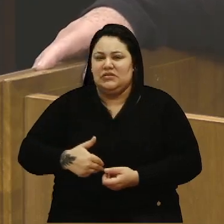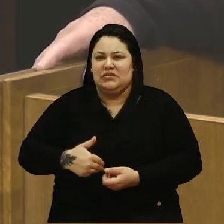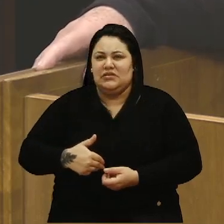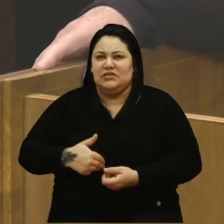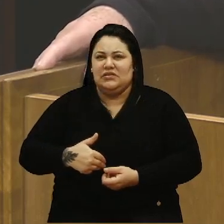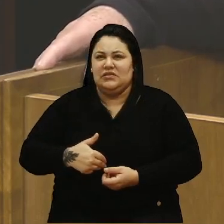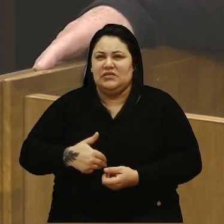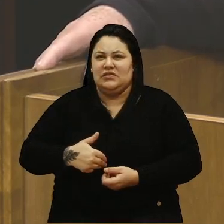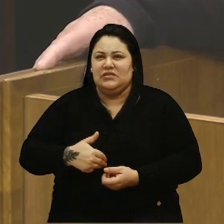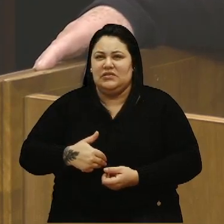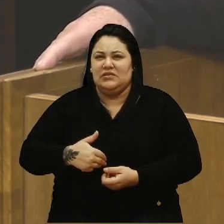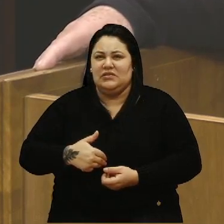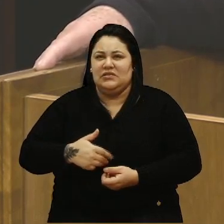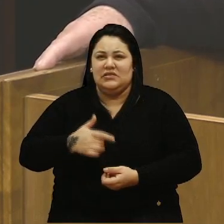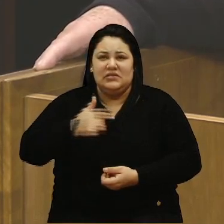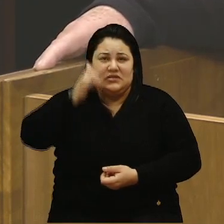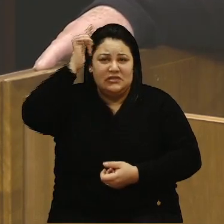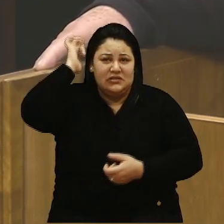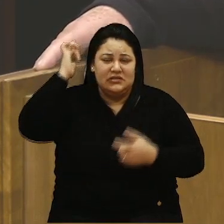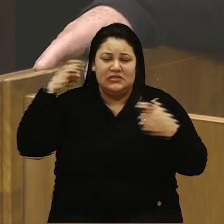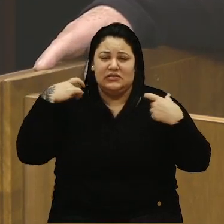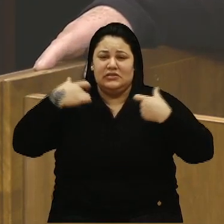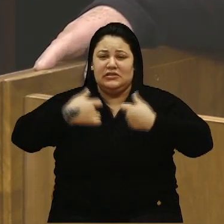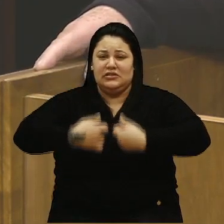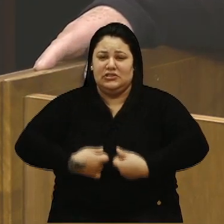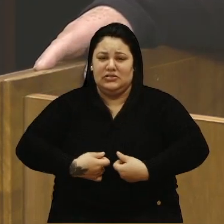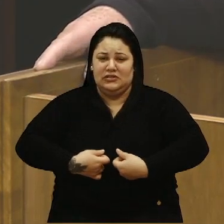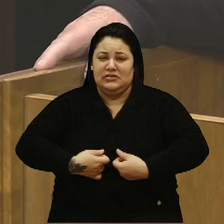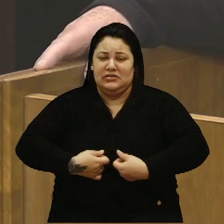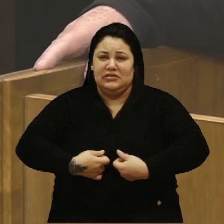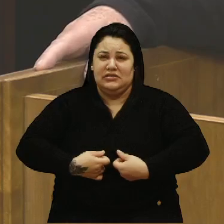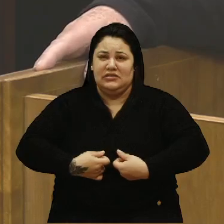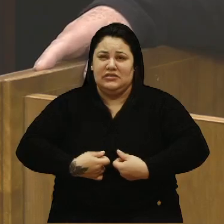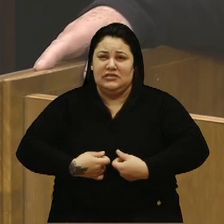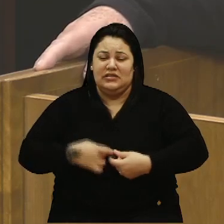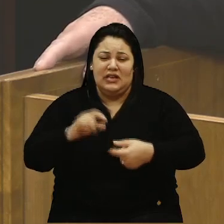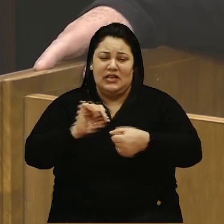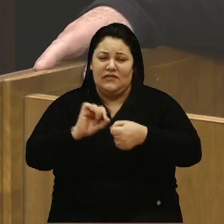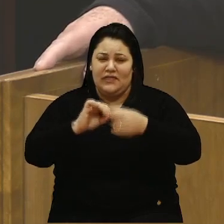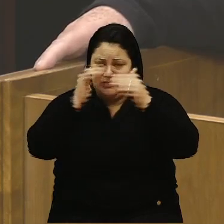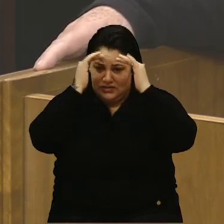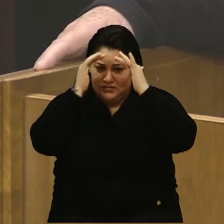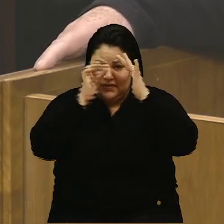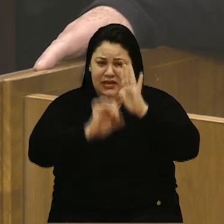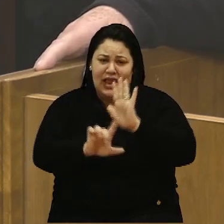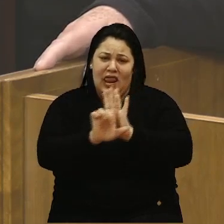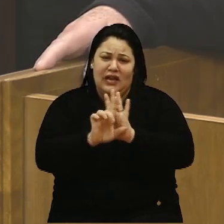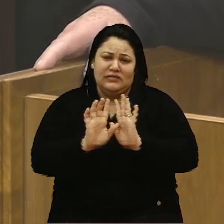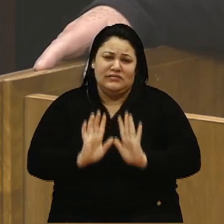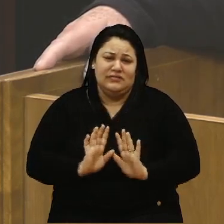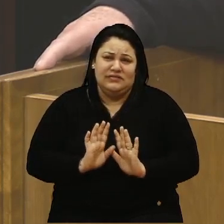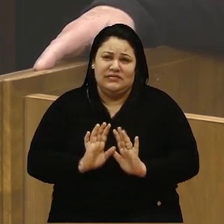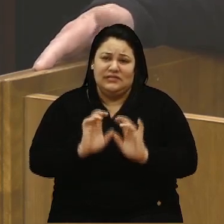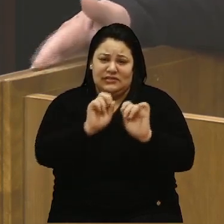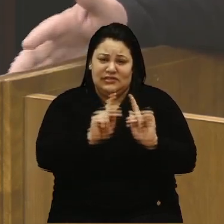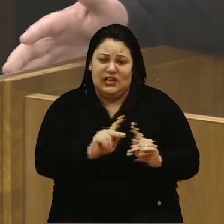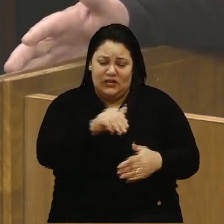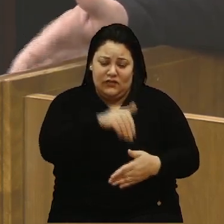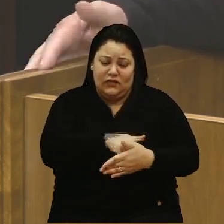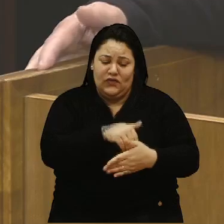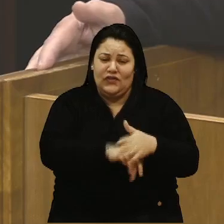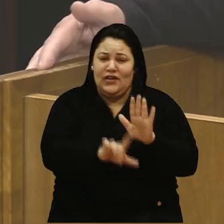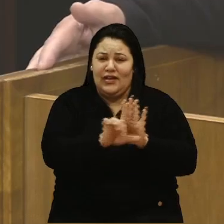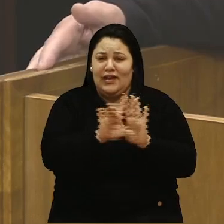Alexandre, ele não faz outra coisa a não ser cumprir o que está na lei. Quem votou aquela lei foi o